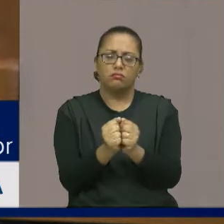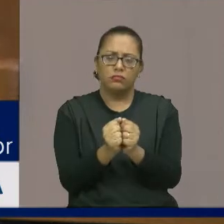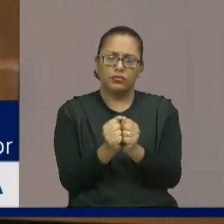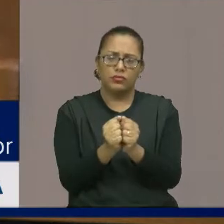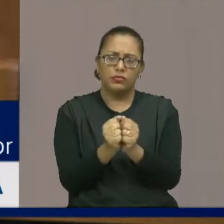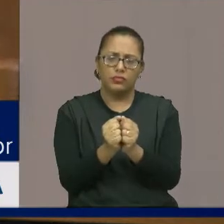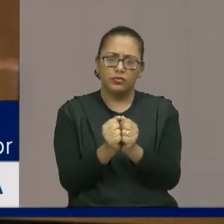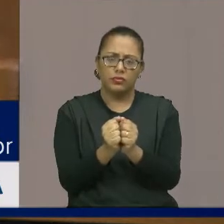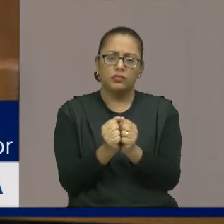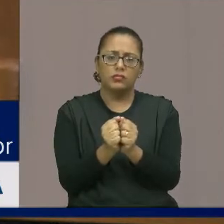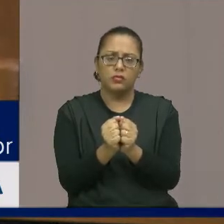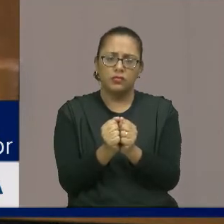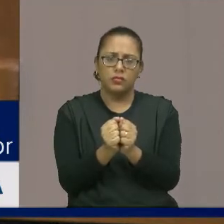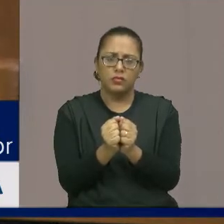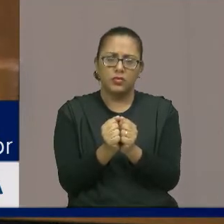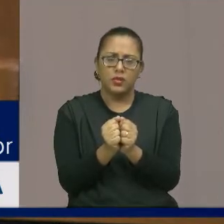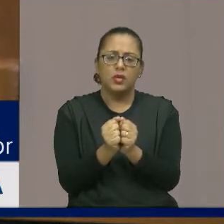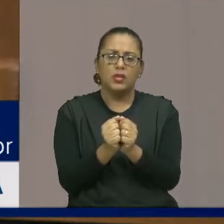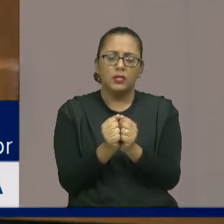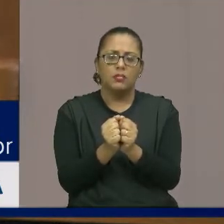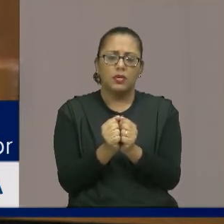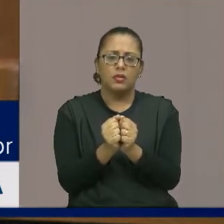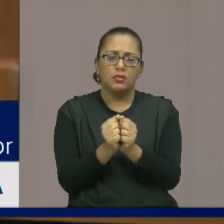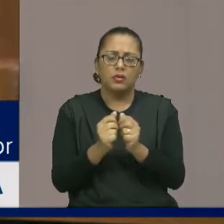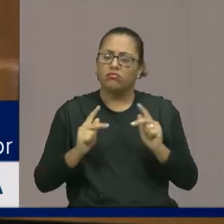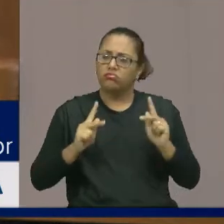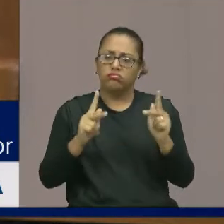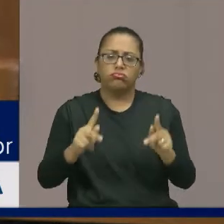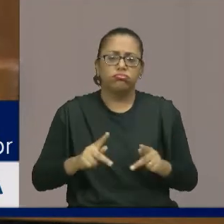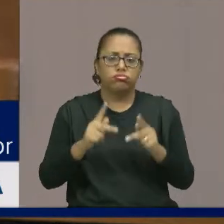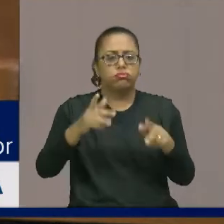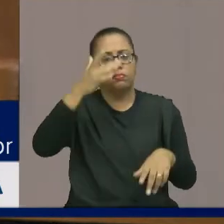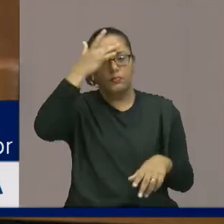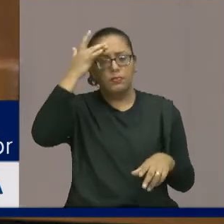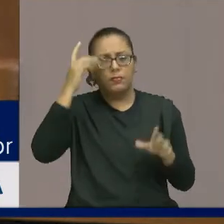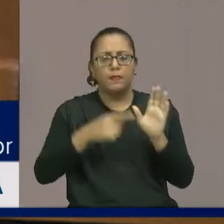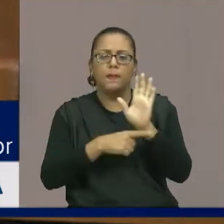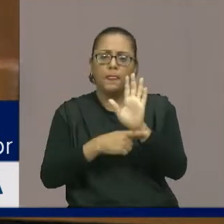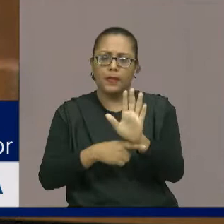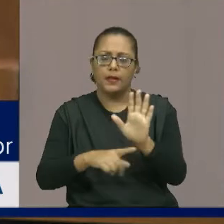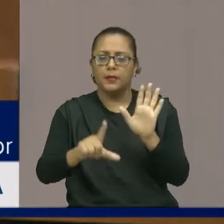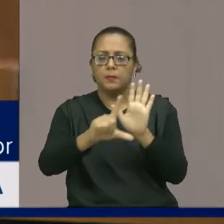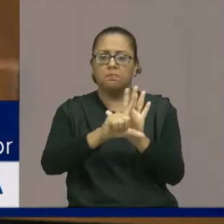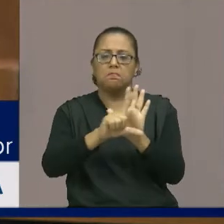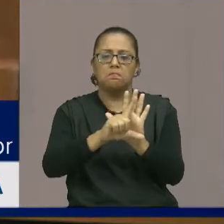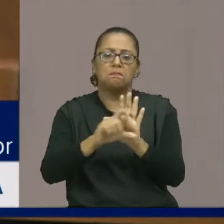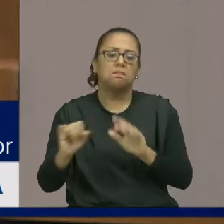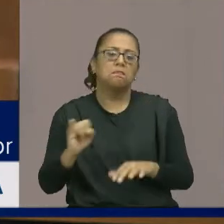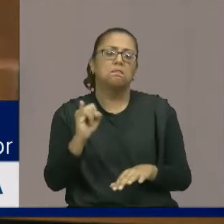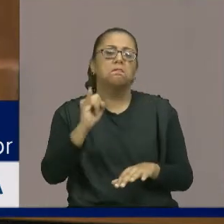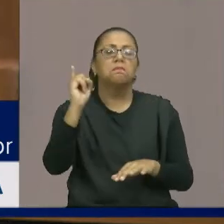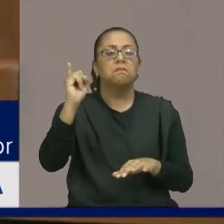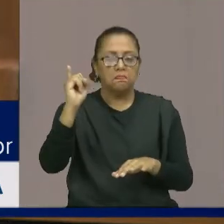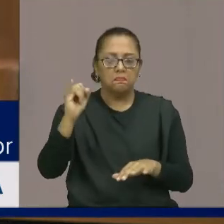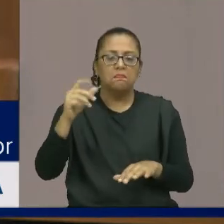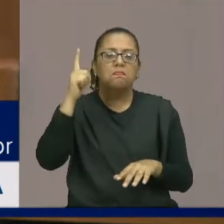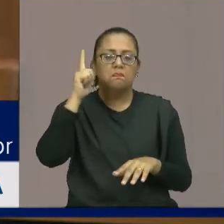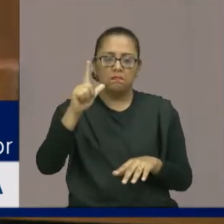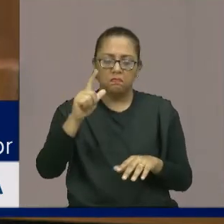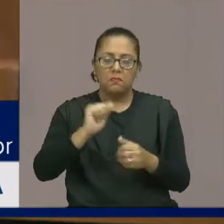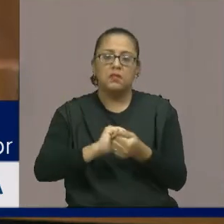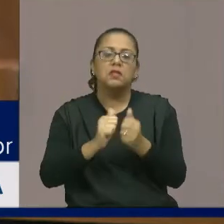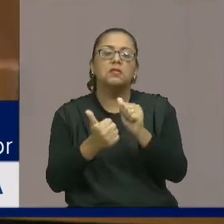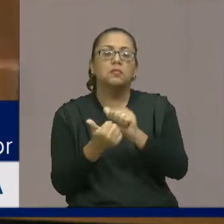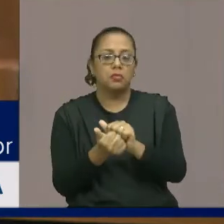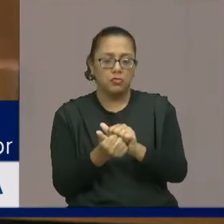função da função pública. Não é verdade? Nós temos leis muito importantes, principalmente na área esportiva, mas